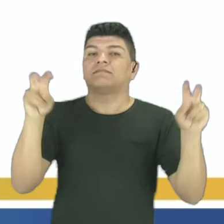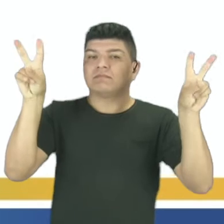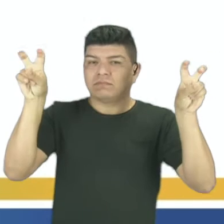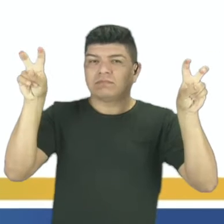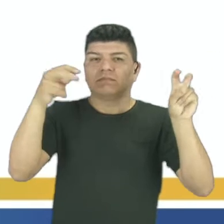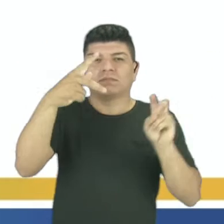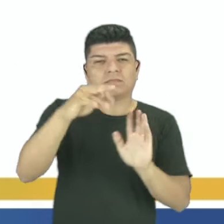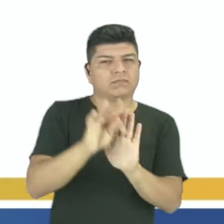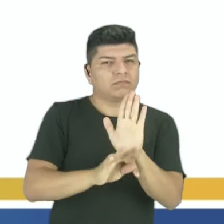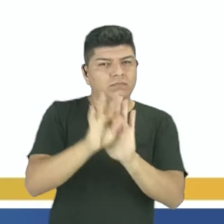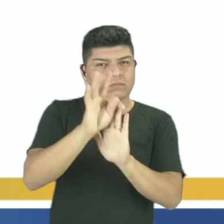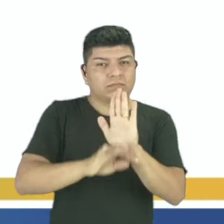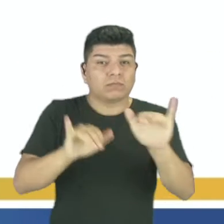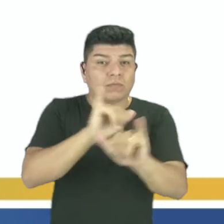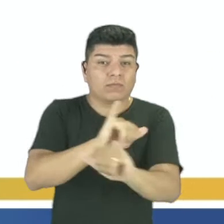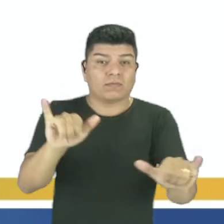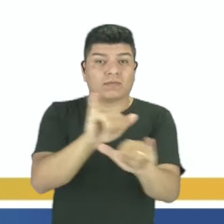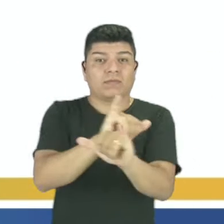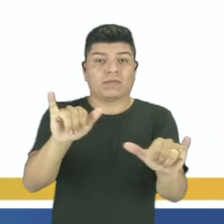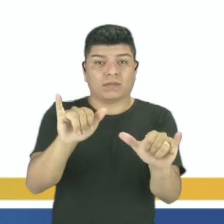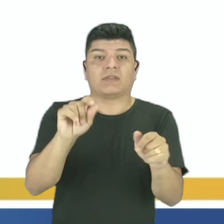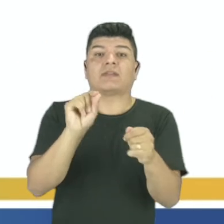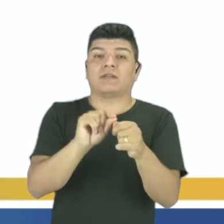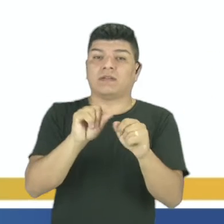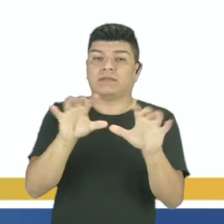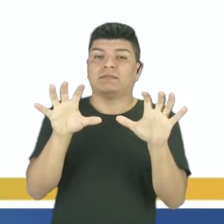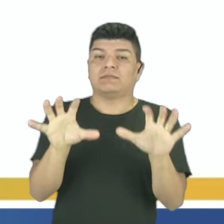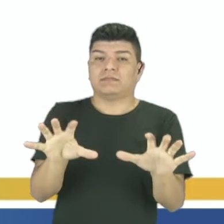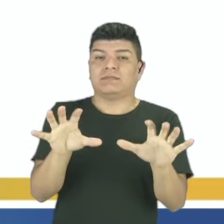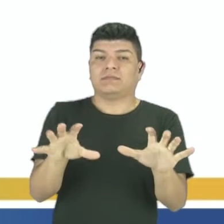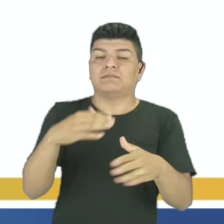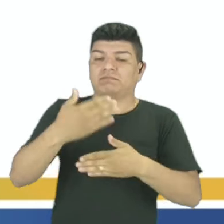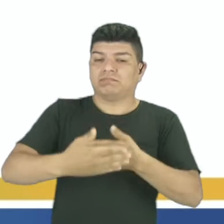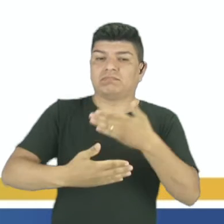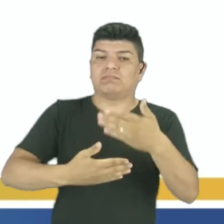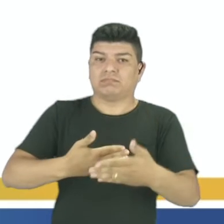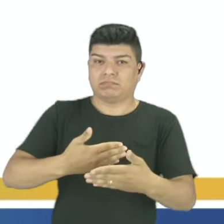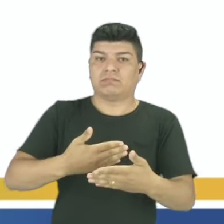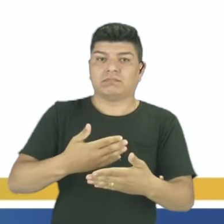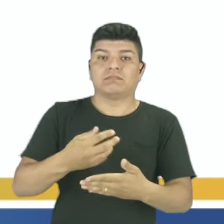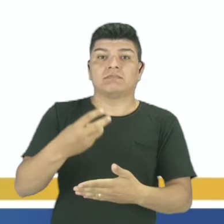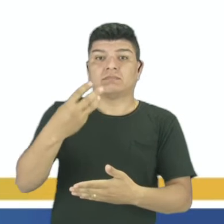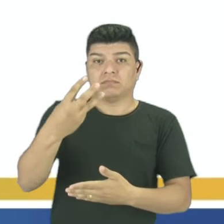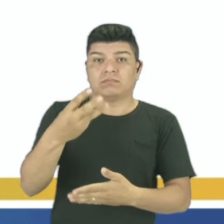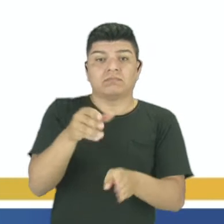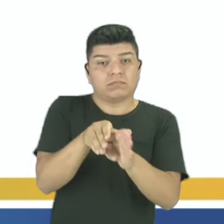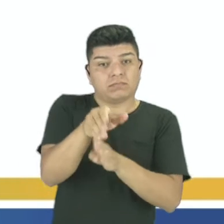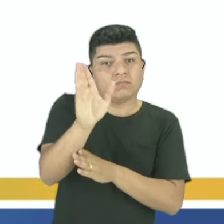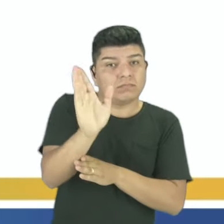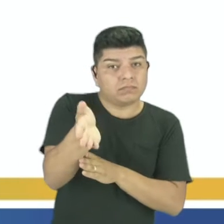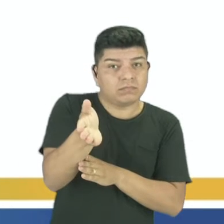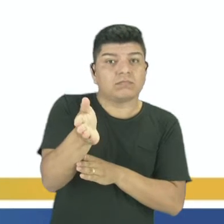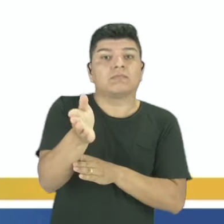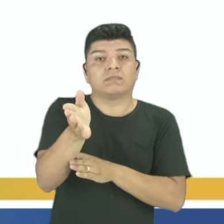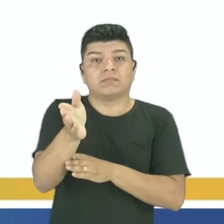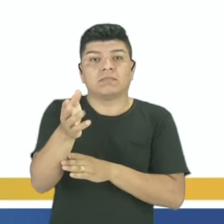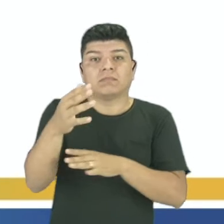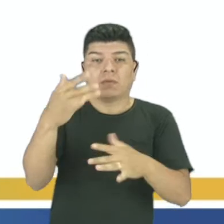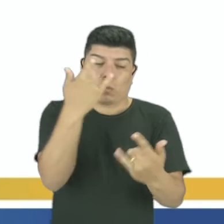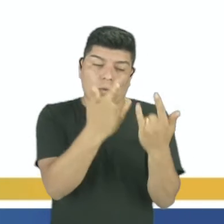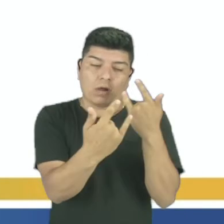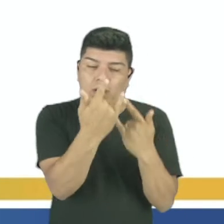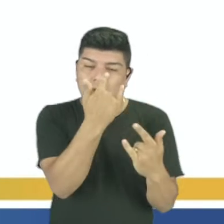seu texto numa propaganda, faça-o de maneira que siga o passo 3 logo acima, que eu já comentei. Tente despertar